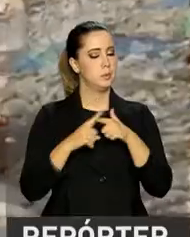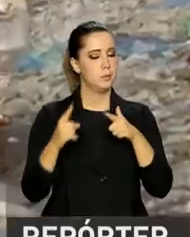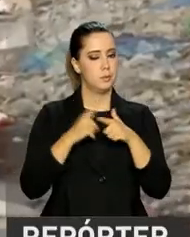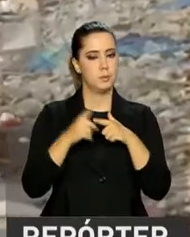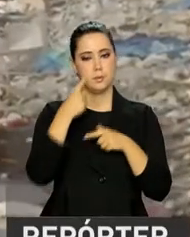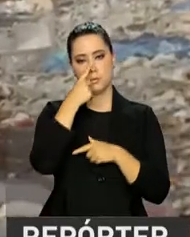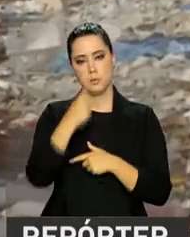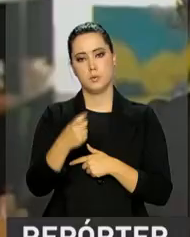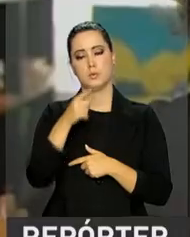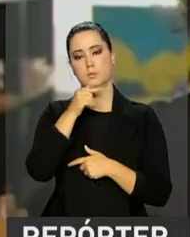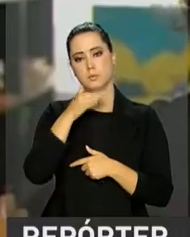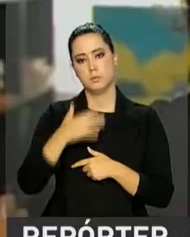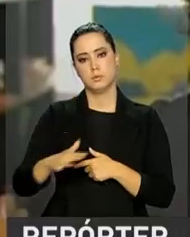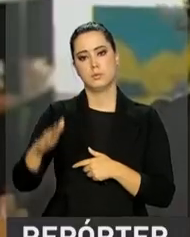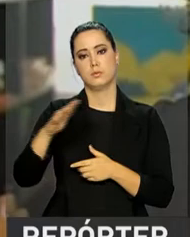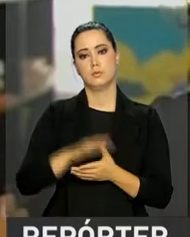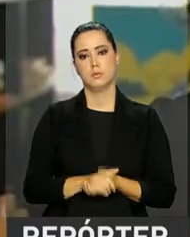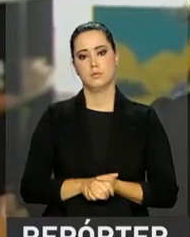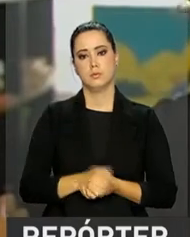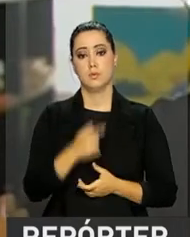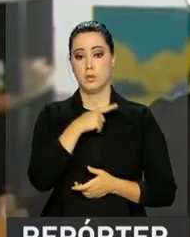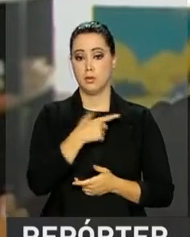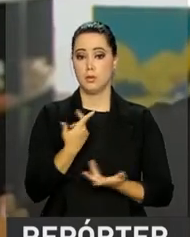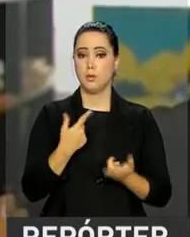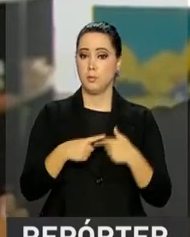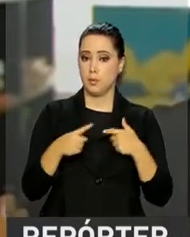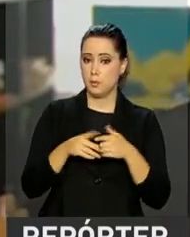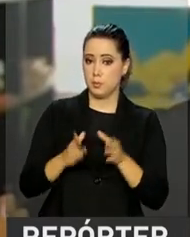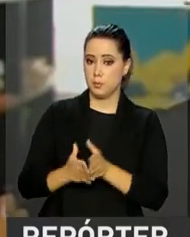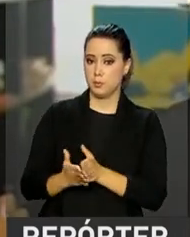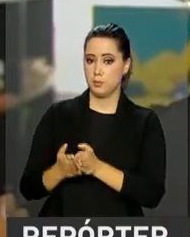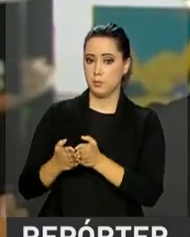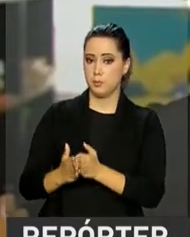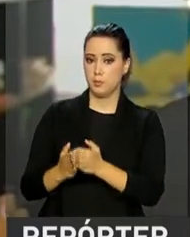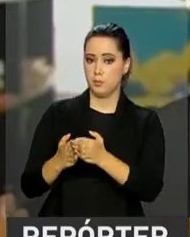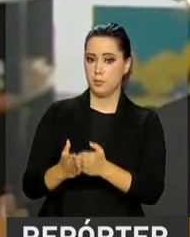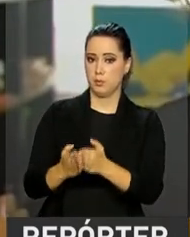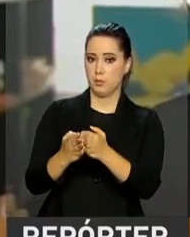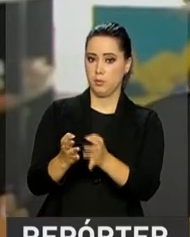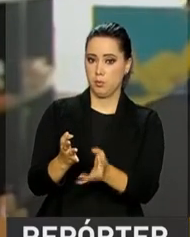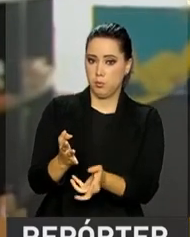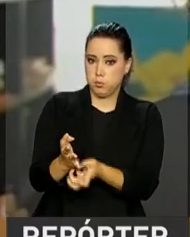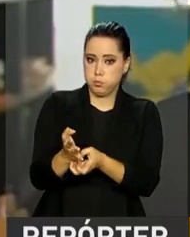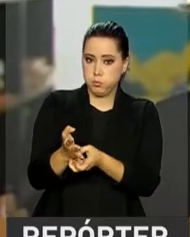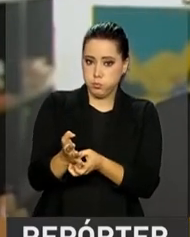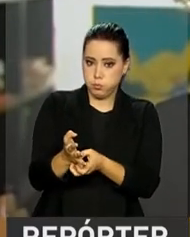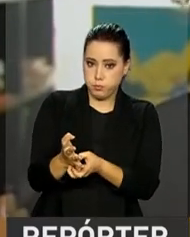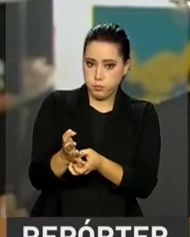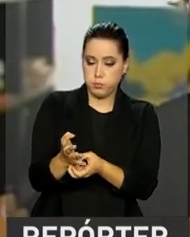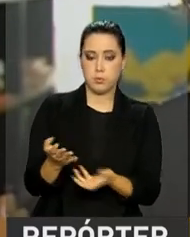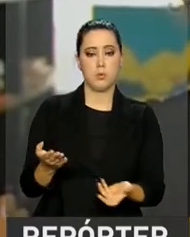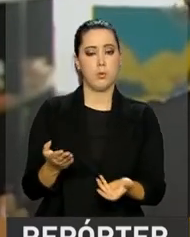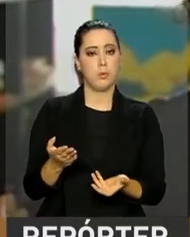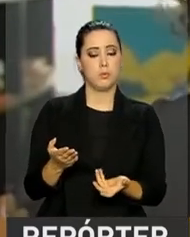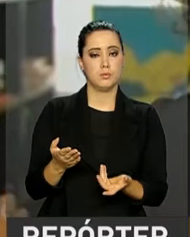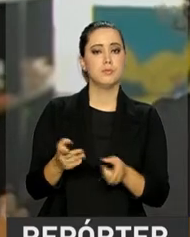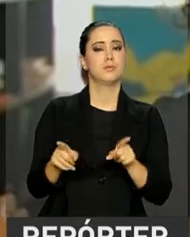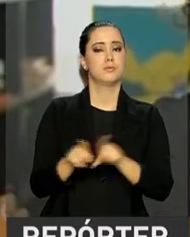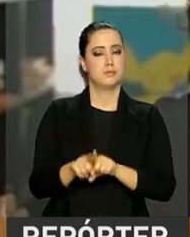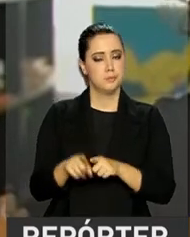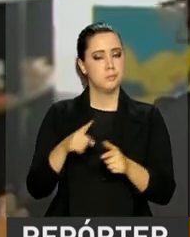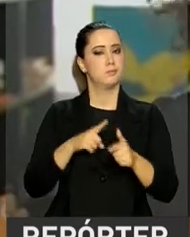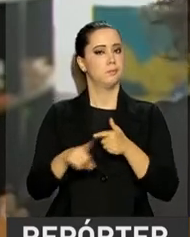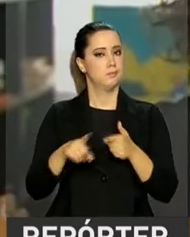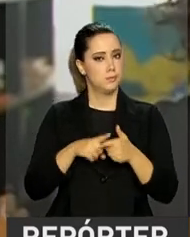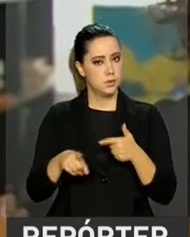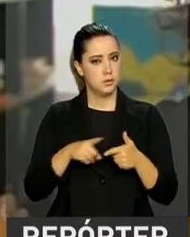pelo lixo marinho. Tem impacto na navegação. O lixo que se enrosca nos motores e tudo mais, mas tem principalmente um